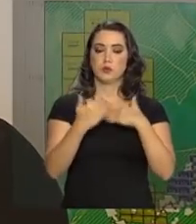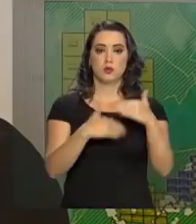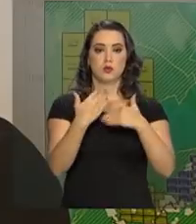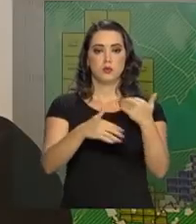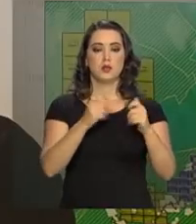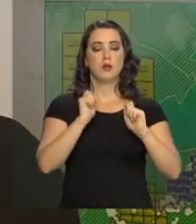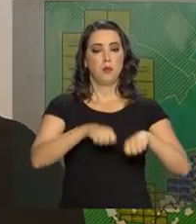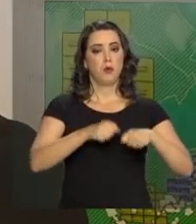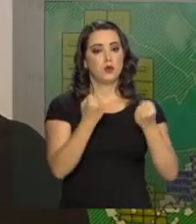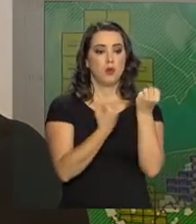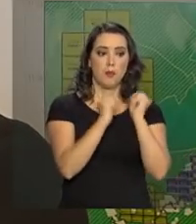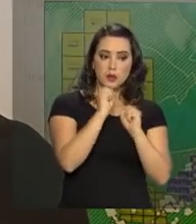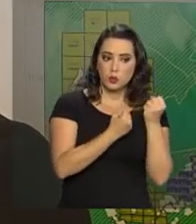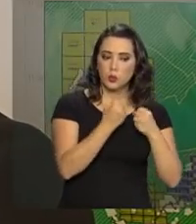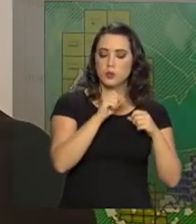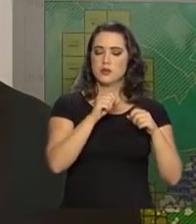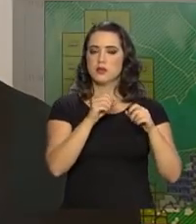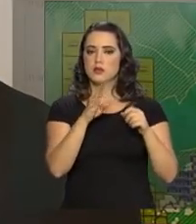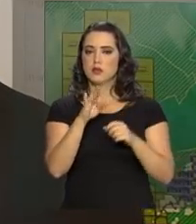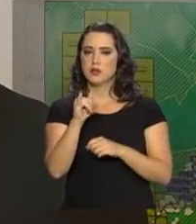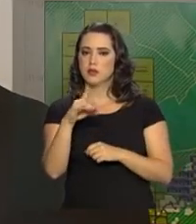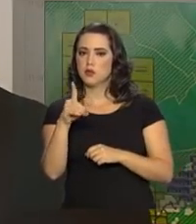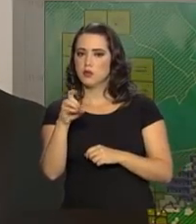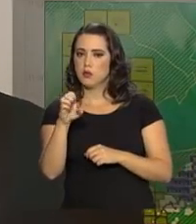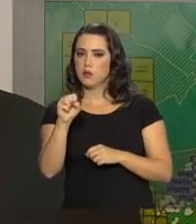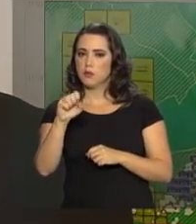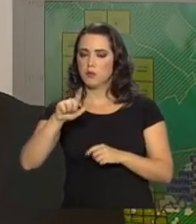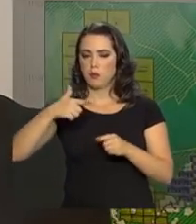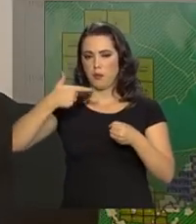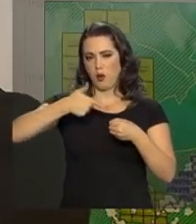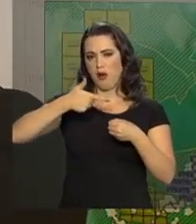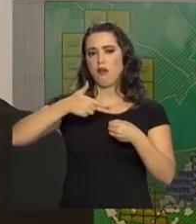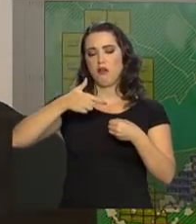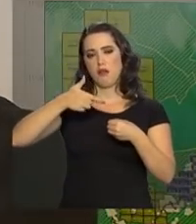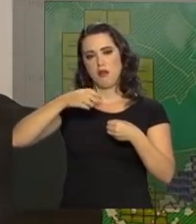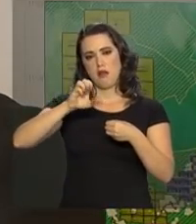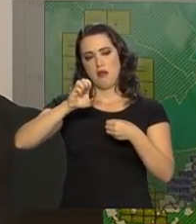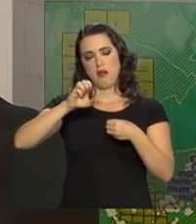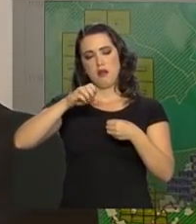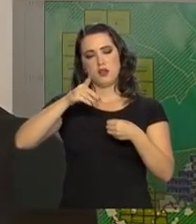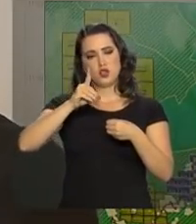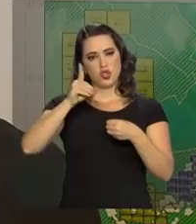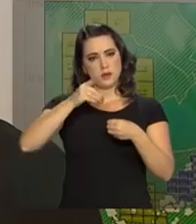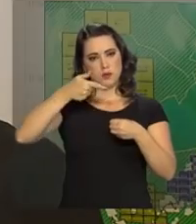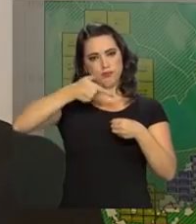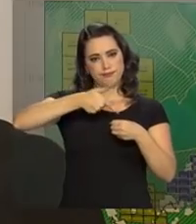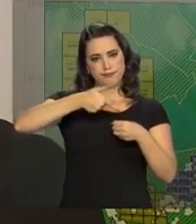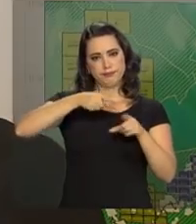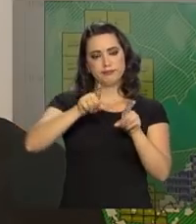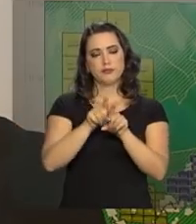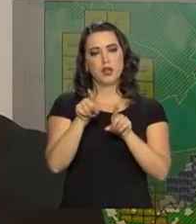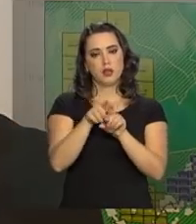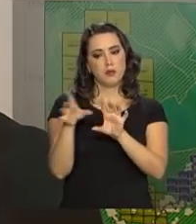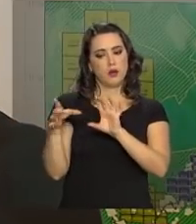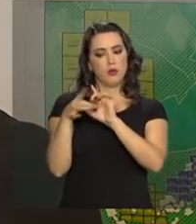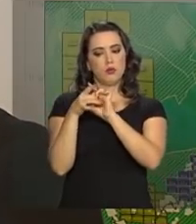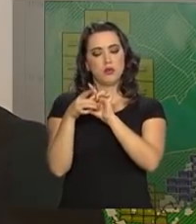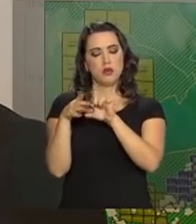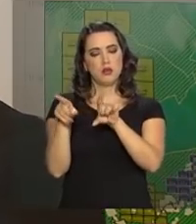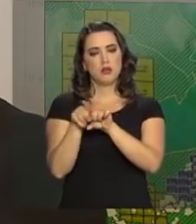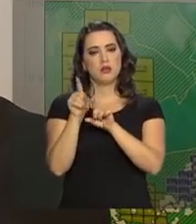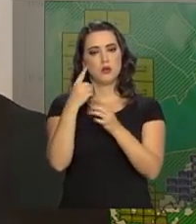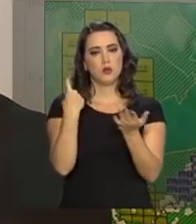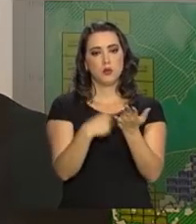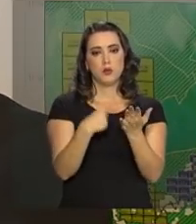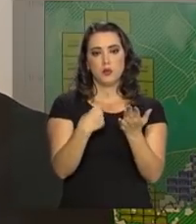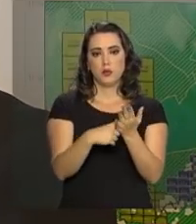suas capacidades de produção. E além da questão econômica, isso está alinhado também com as